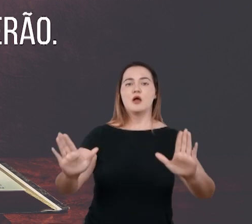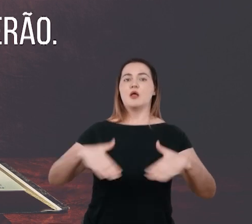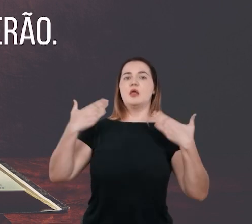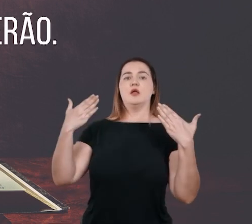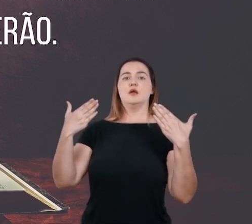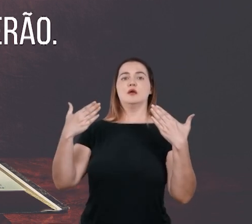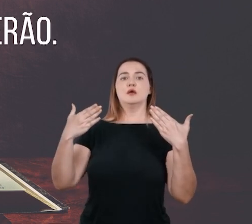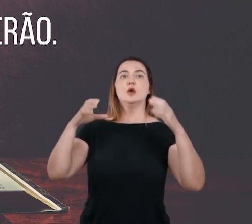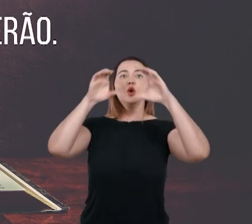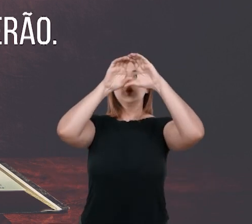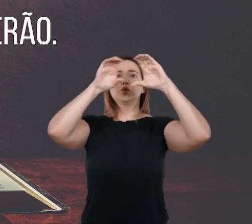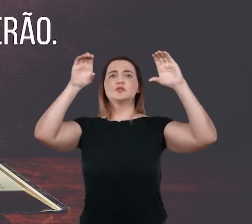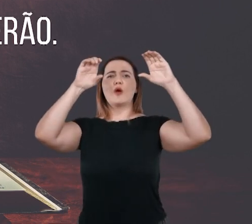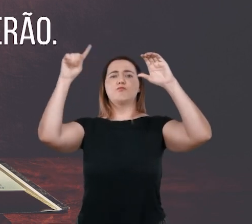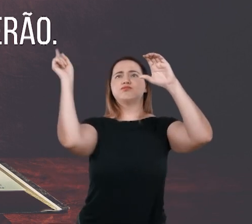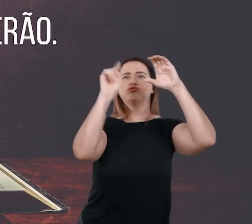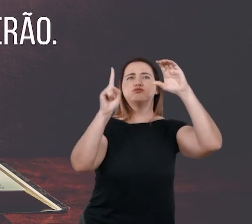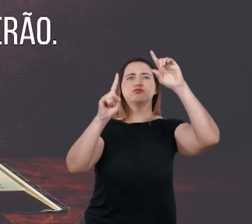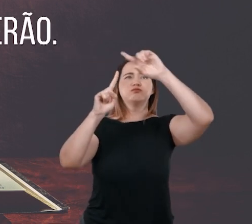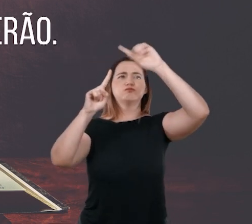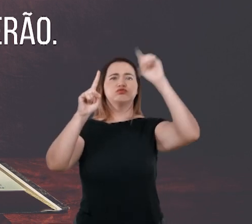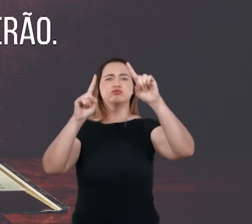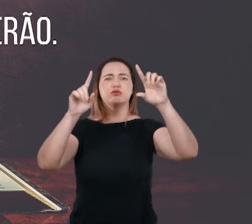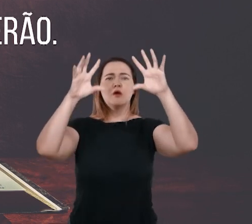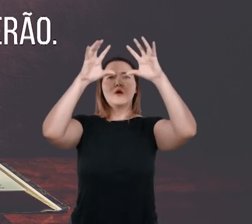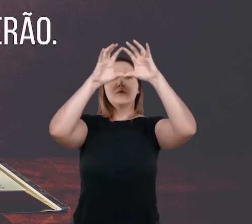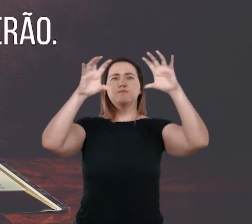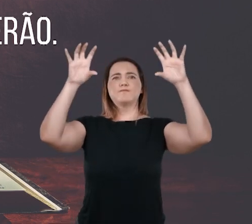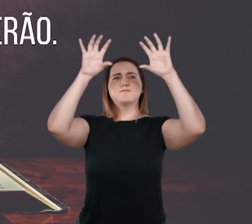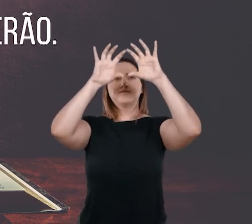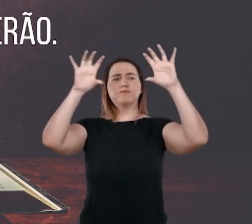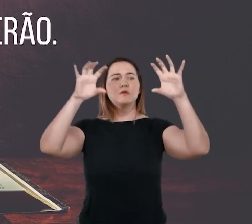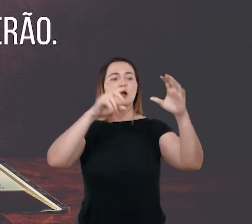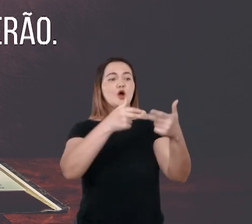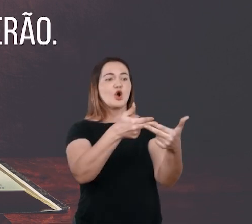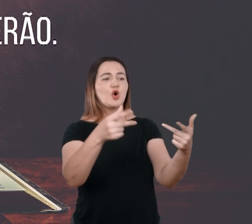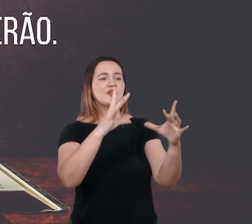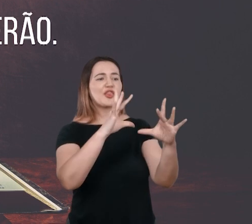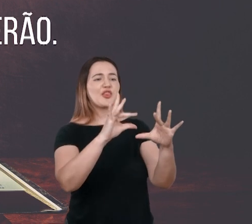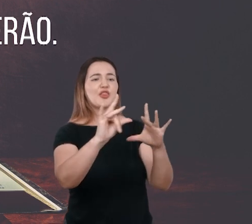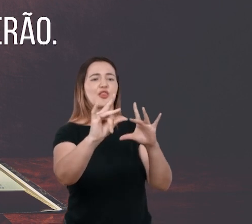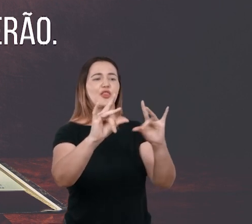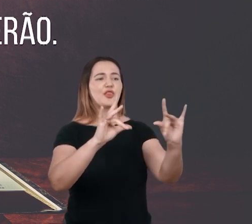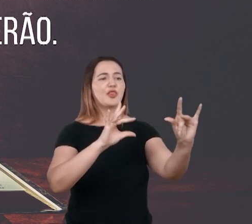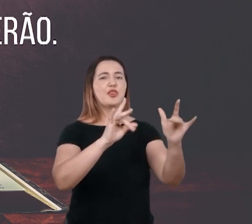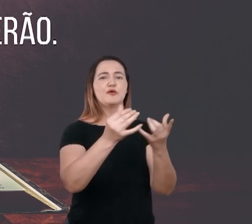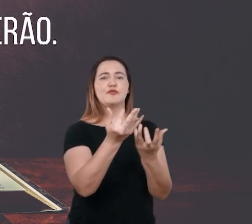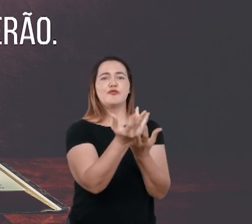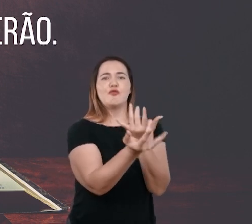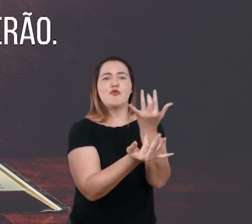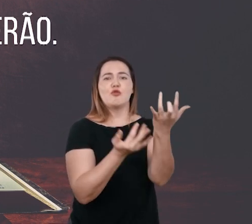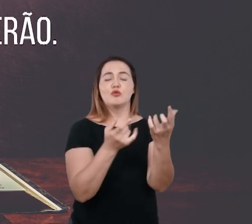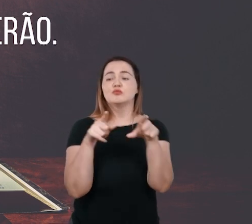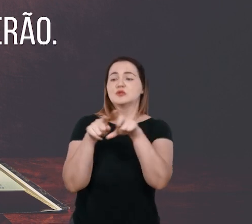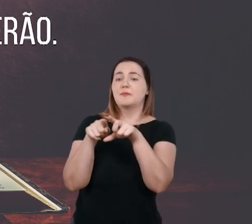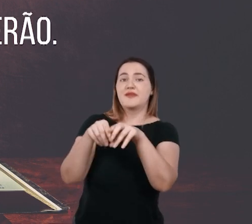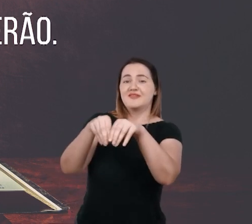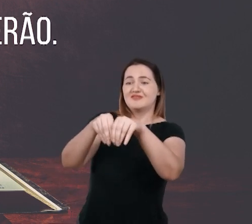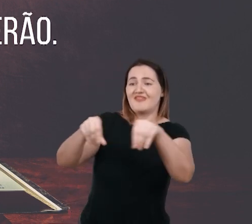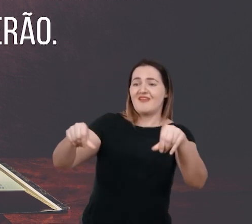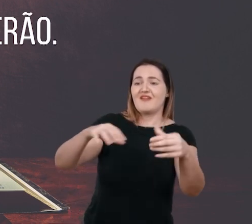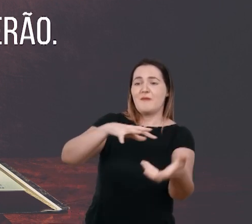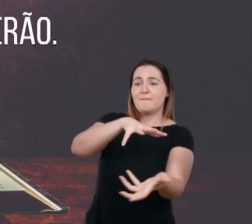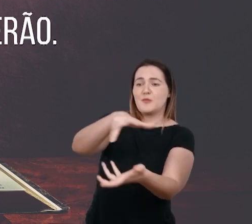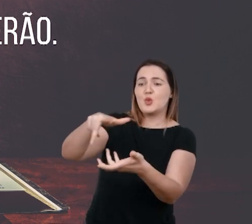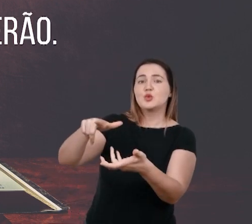Naquele dia, os céus passarão com grande estrondo, e os elementos se desfarão pelo fogo. Também a terra e